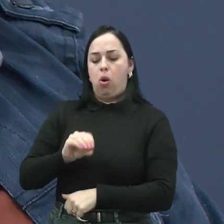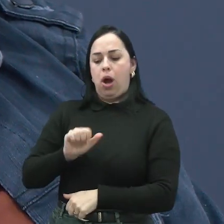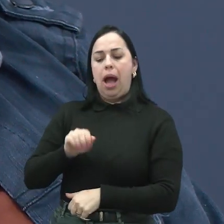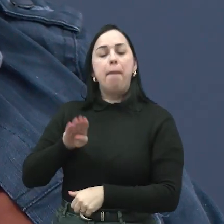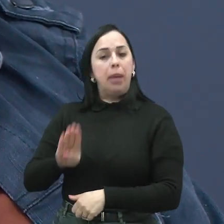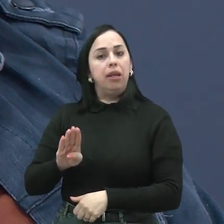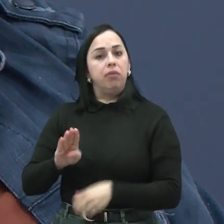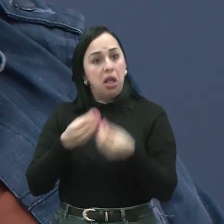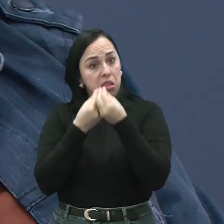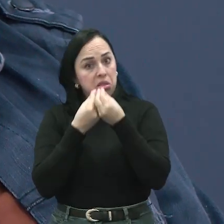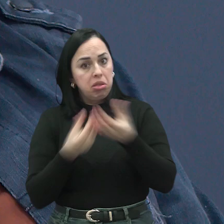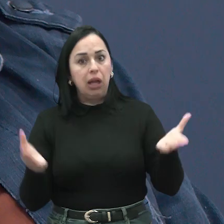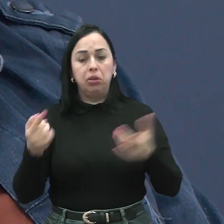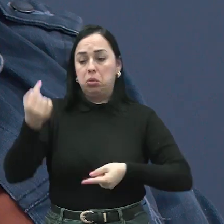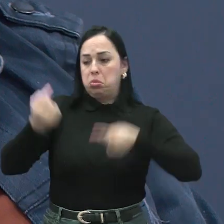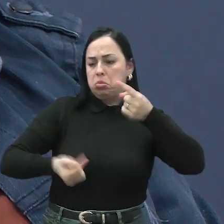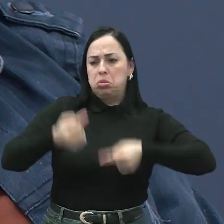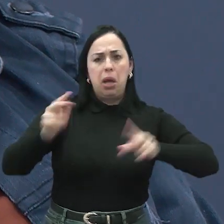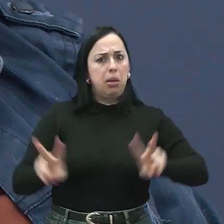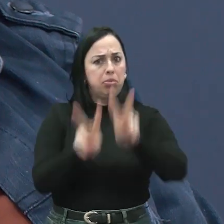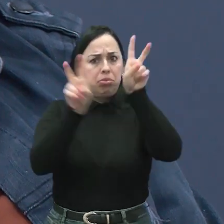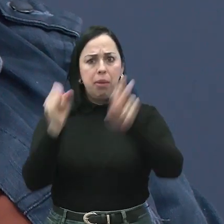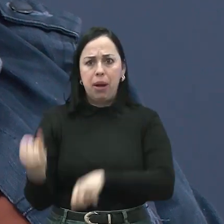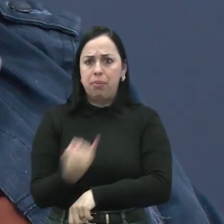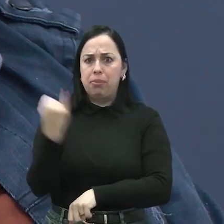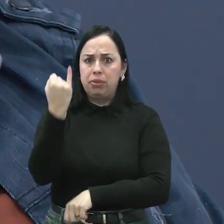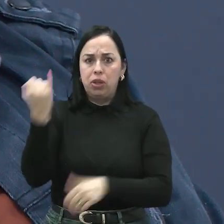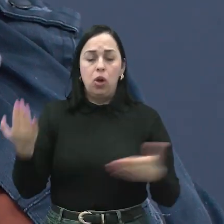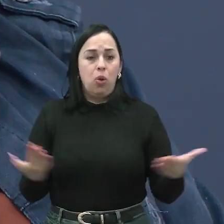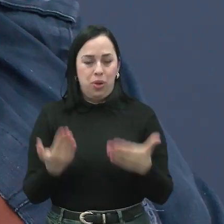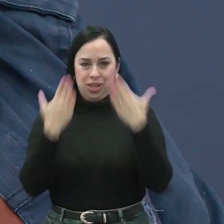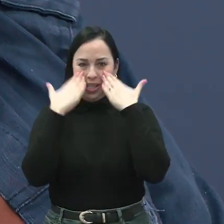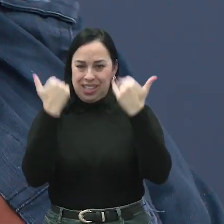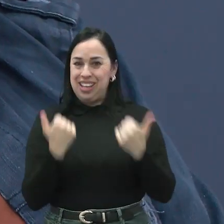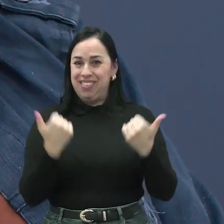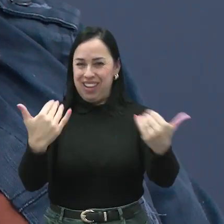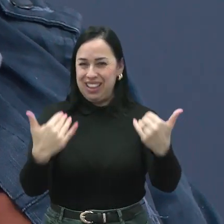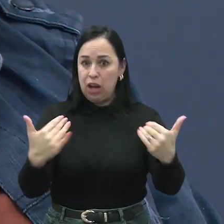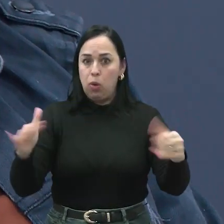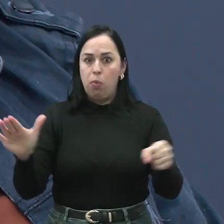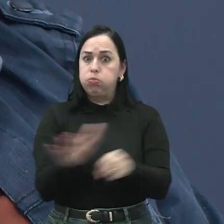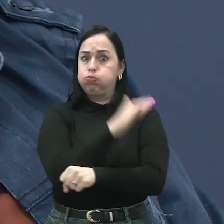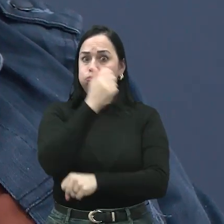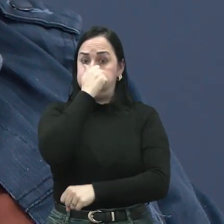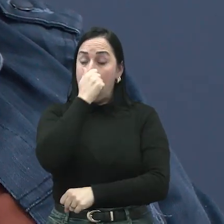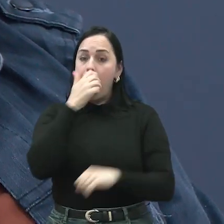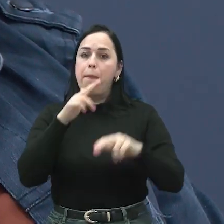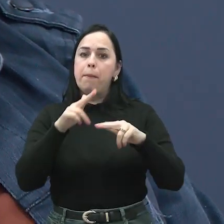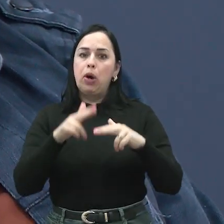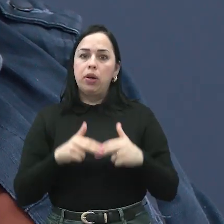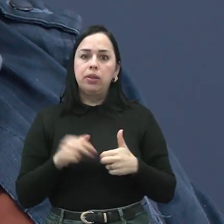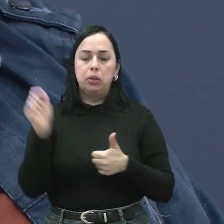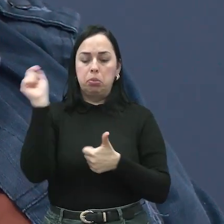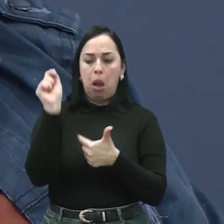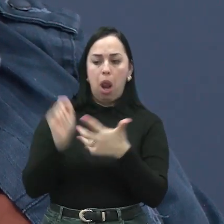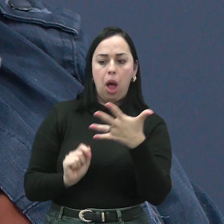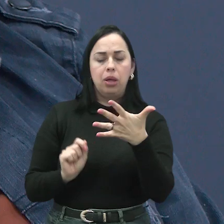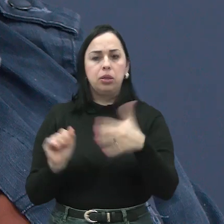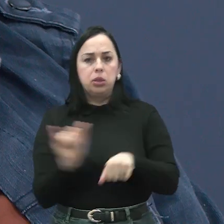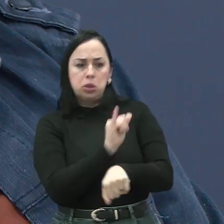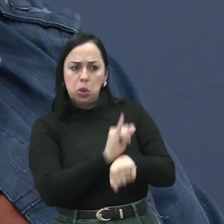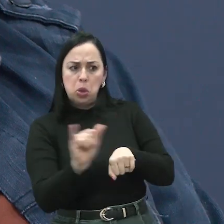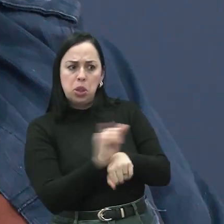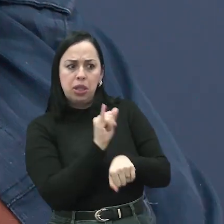está trazendo isso. Ela está trazendo esse debate importante, hoje a casa está cheia, né? Então esses elementos